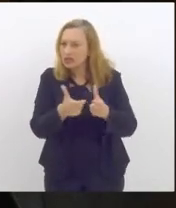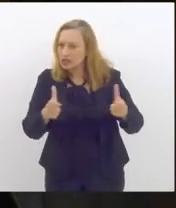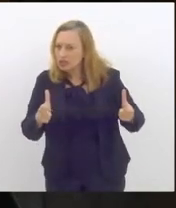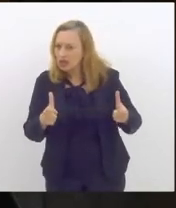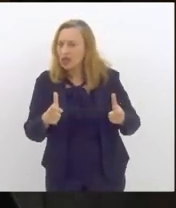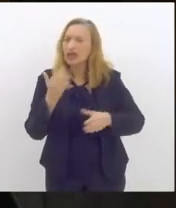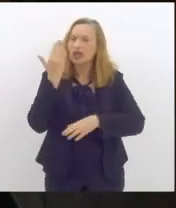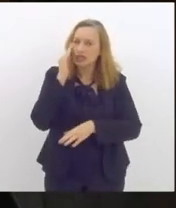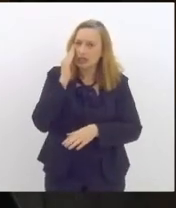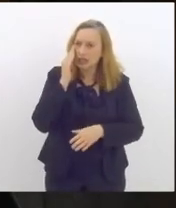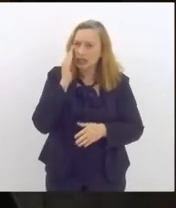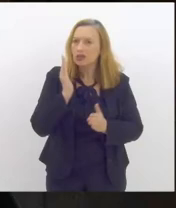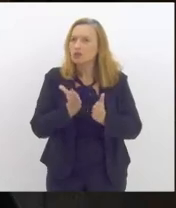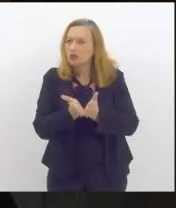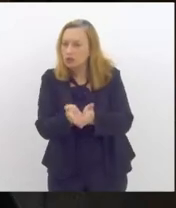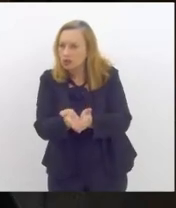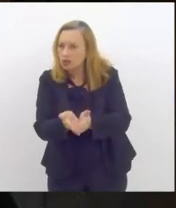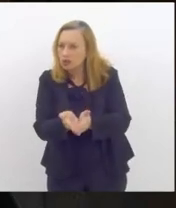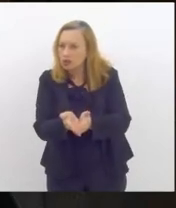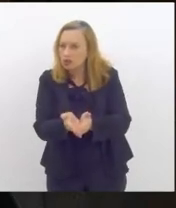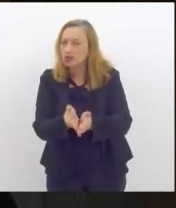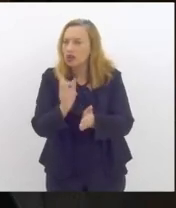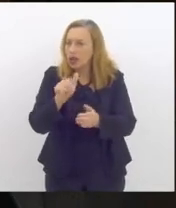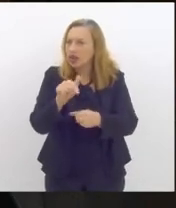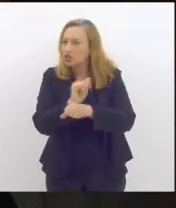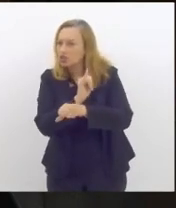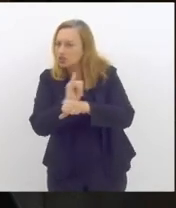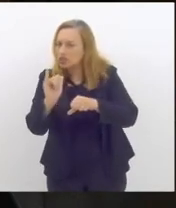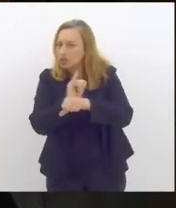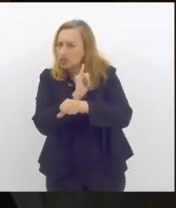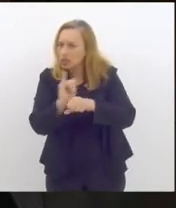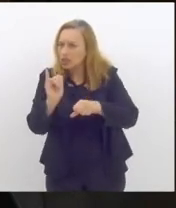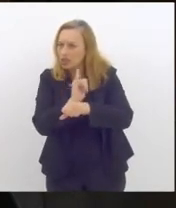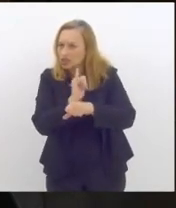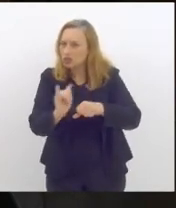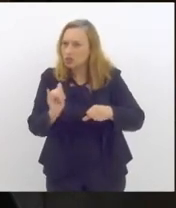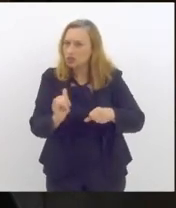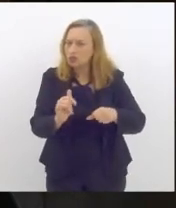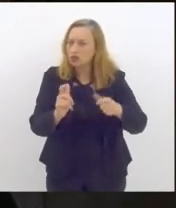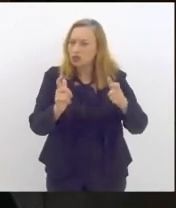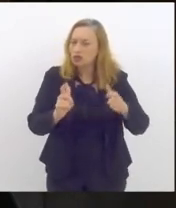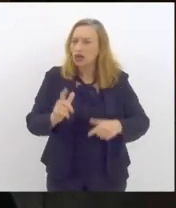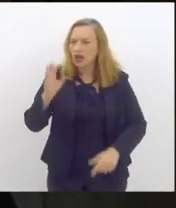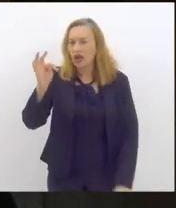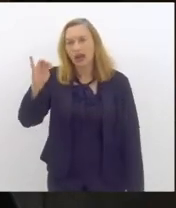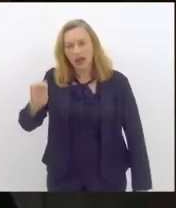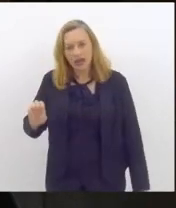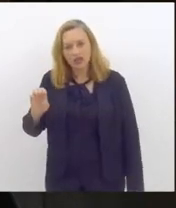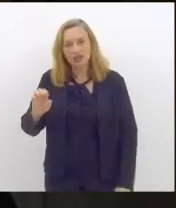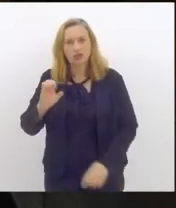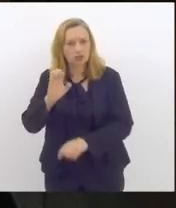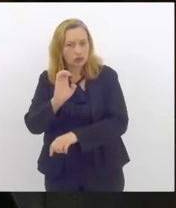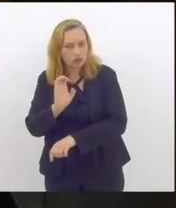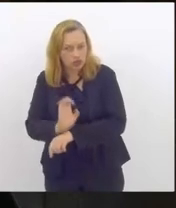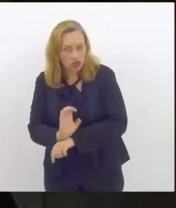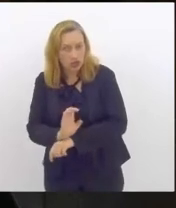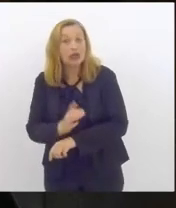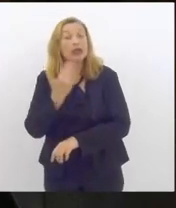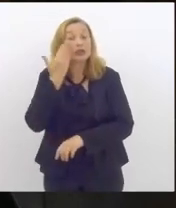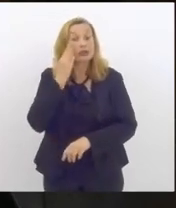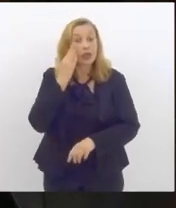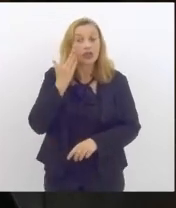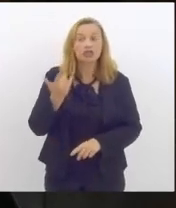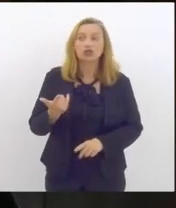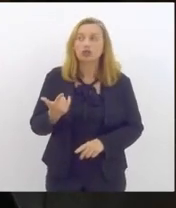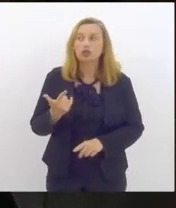ele entende com transporte aquaviário é estratégico para a região Leste Metropolitano do Estado ele